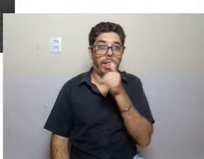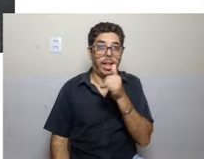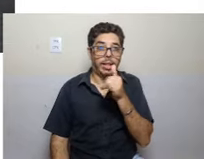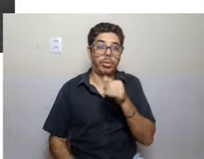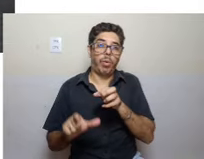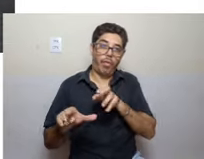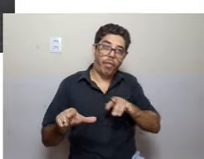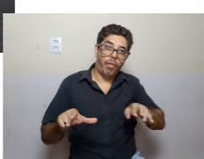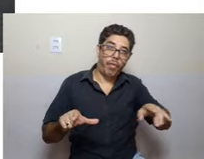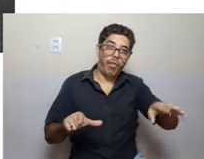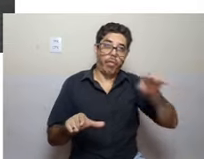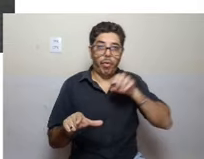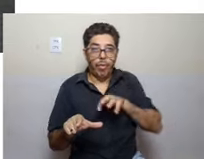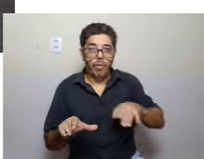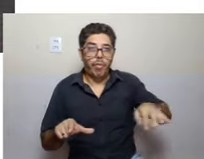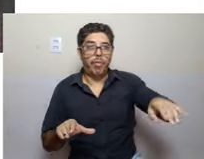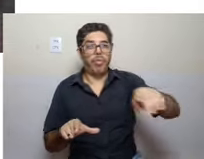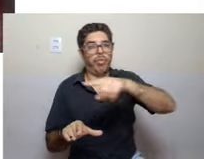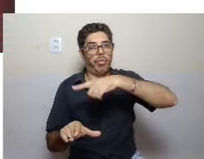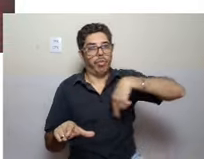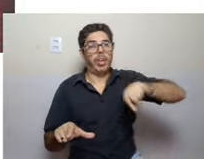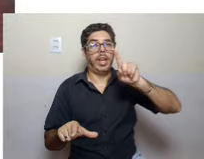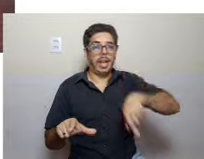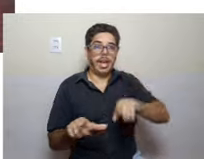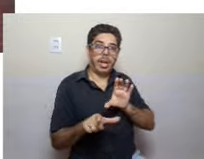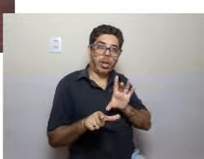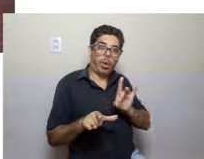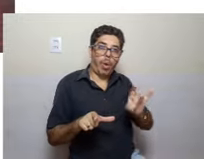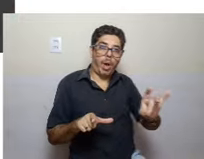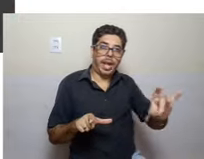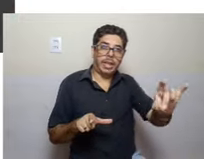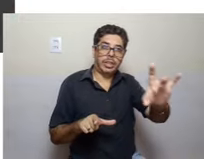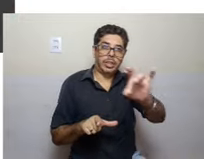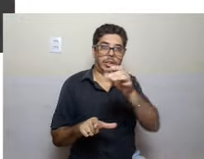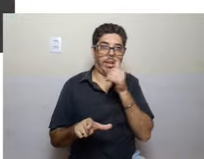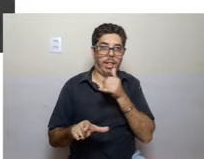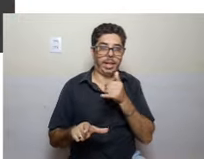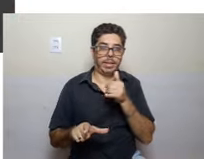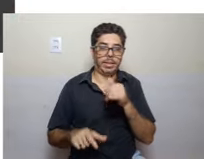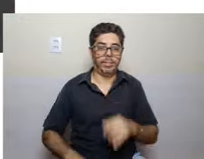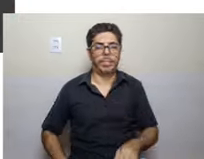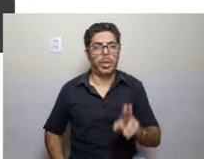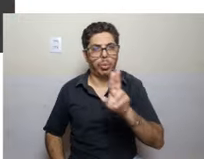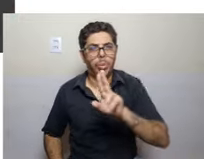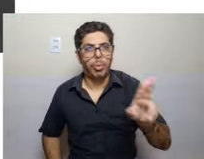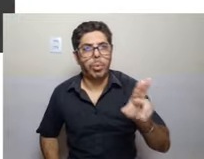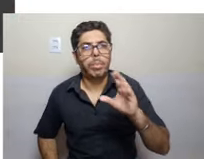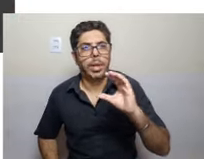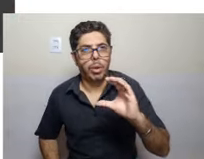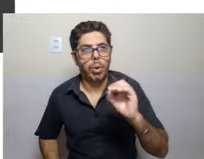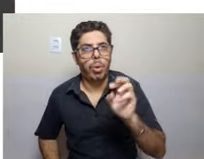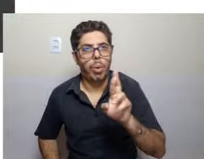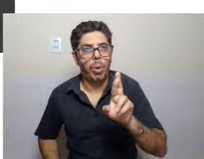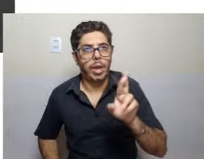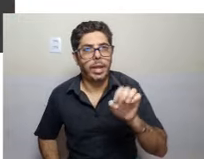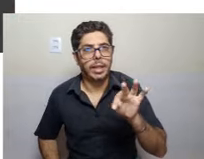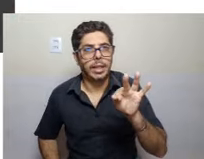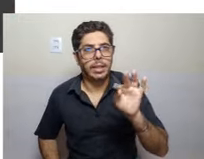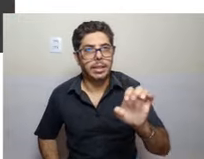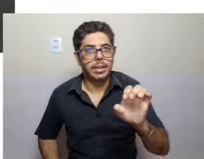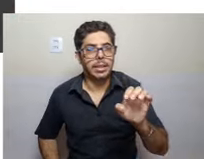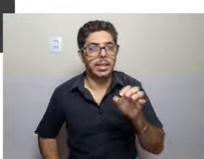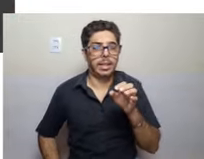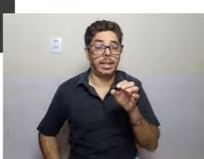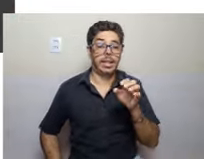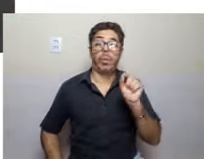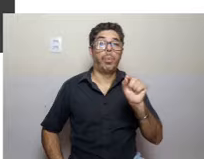de carga é o que nós chamamos de corrente elétrica. Mais precisamente, a corrente elétrica é definida como a quantidade de carga